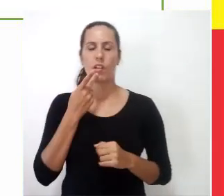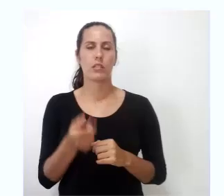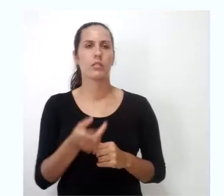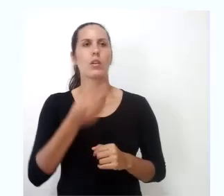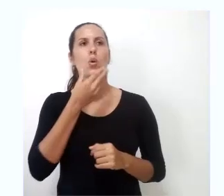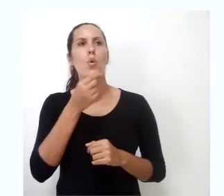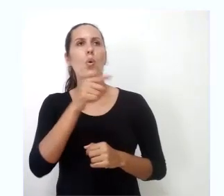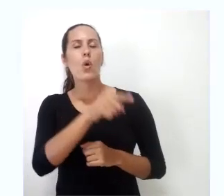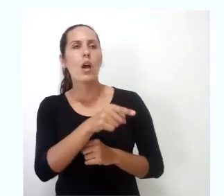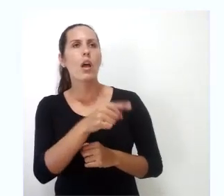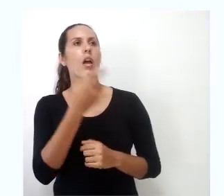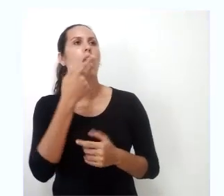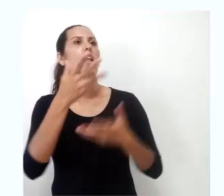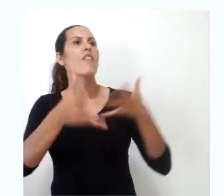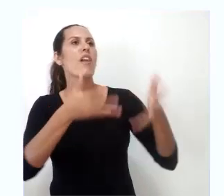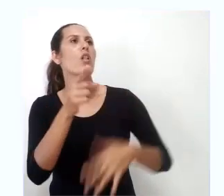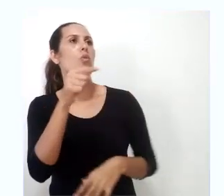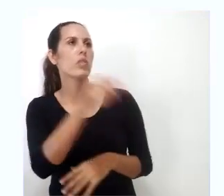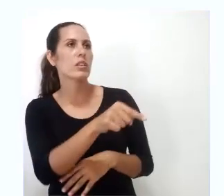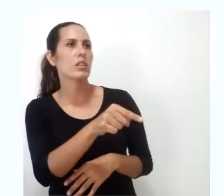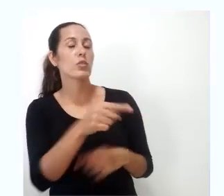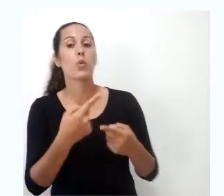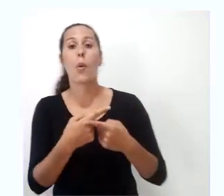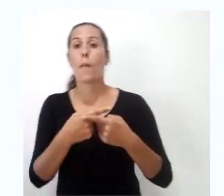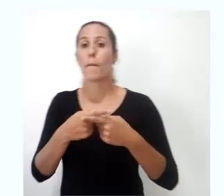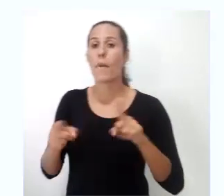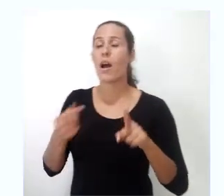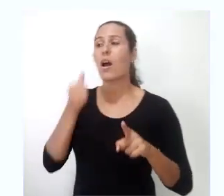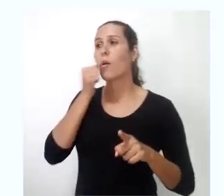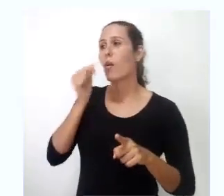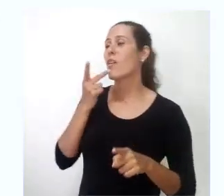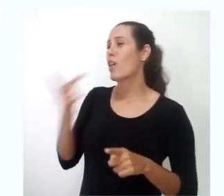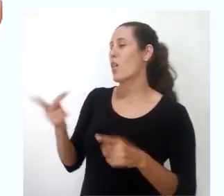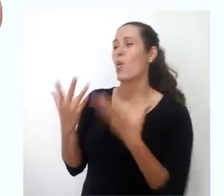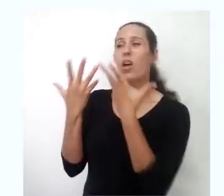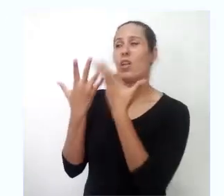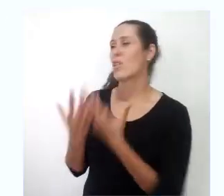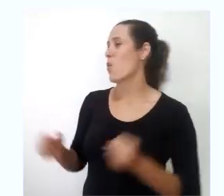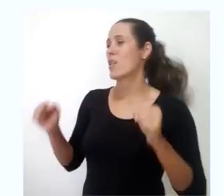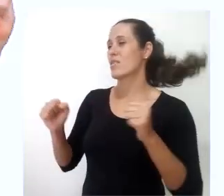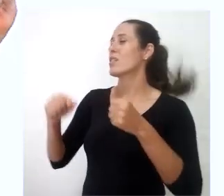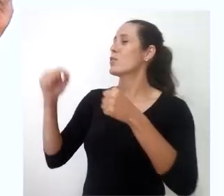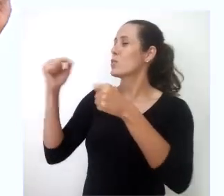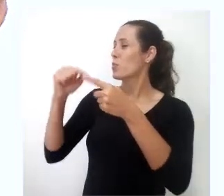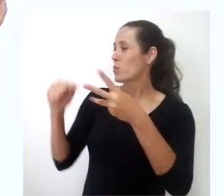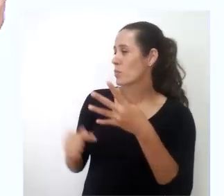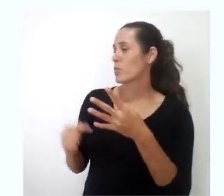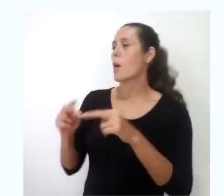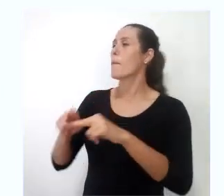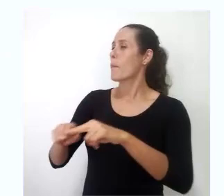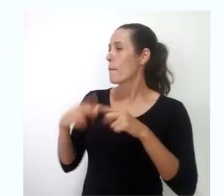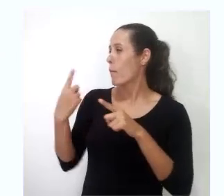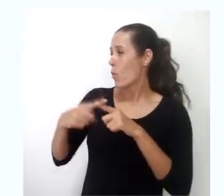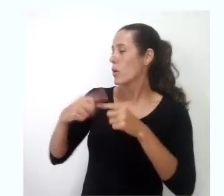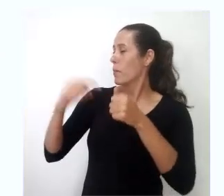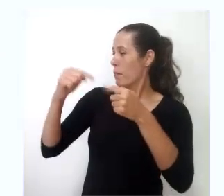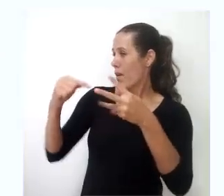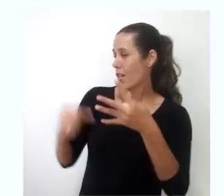eu posso dizer, José falou isso, mas Maria disse, não aceito, por isso isso. Então existe a